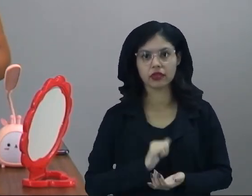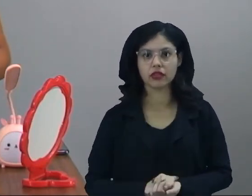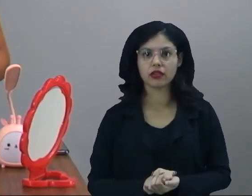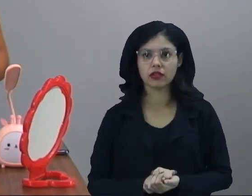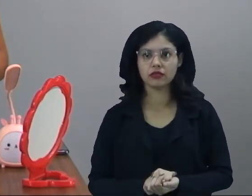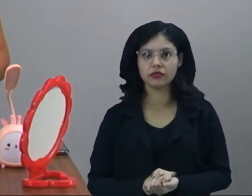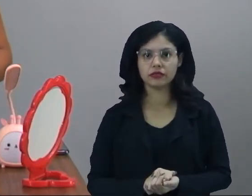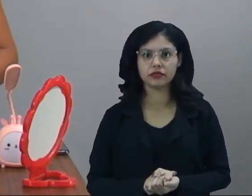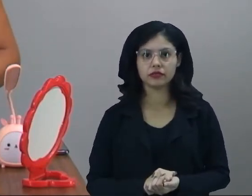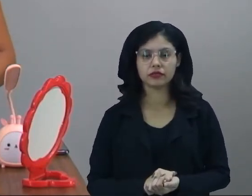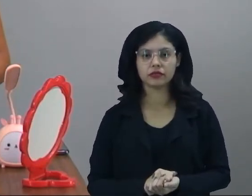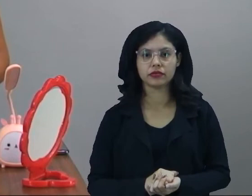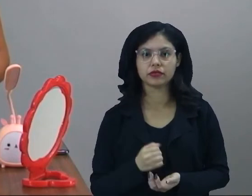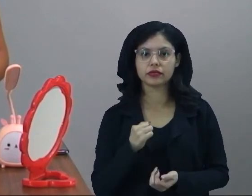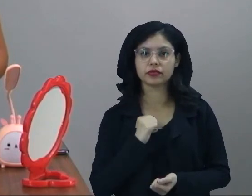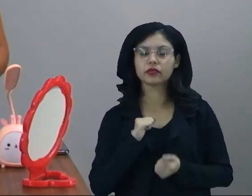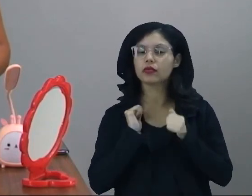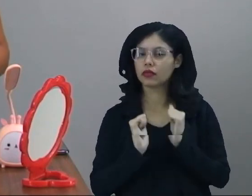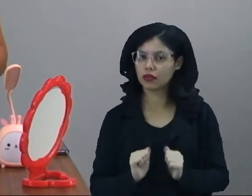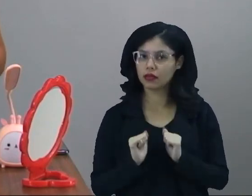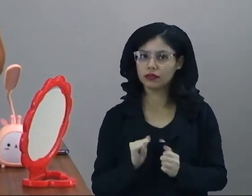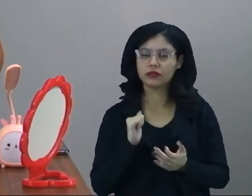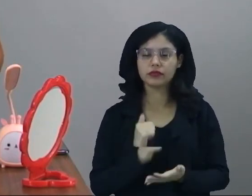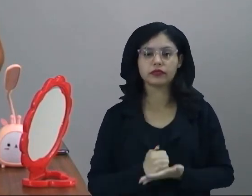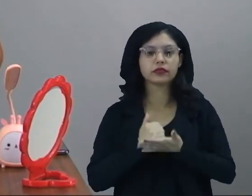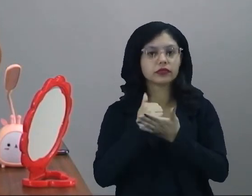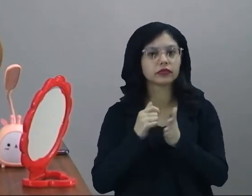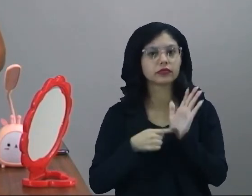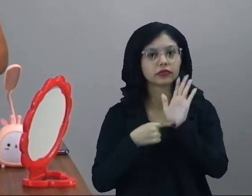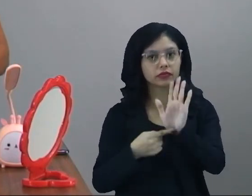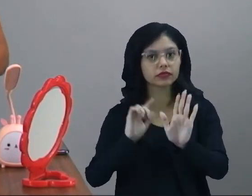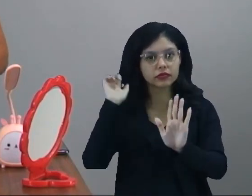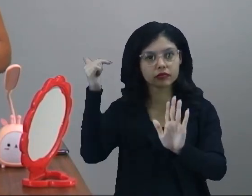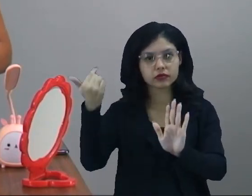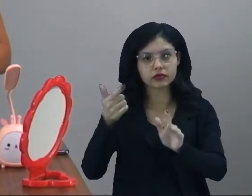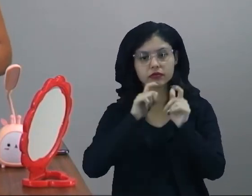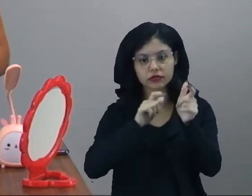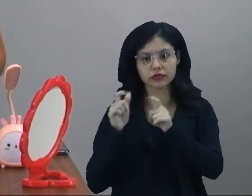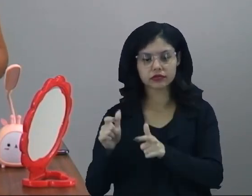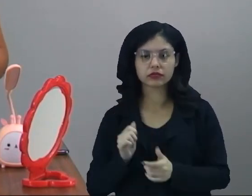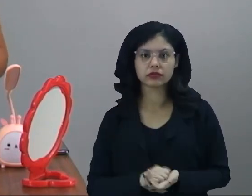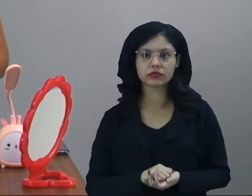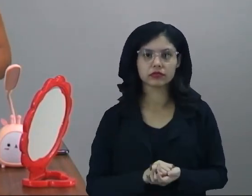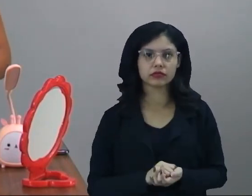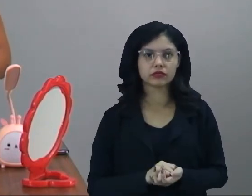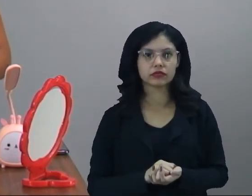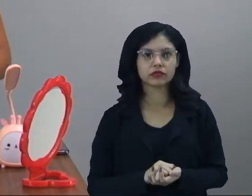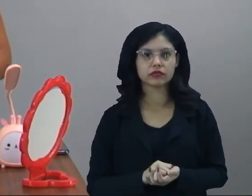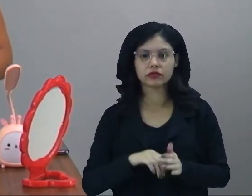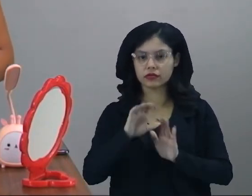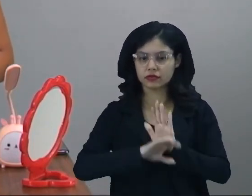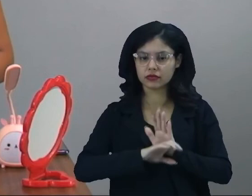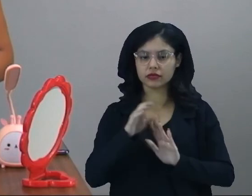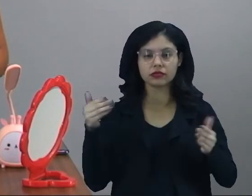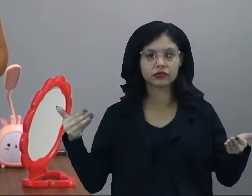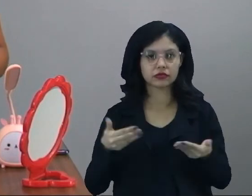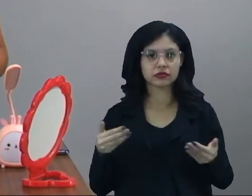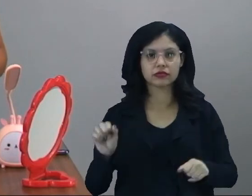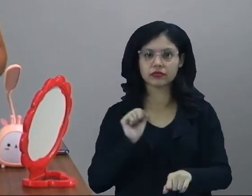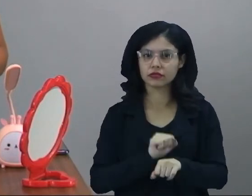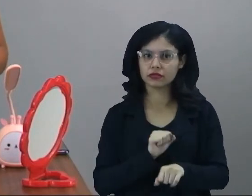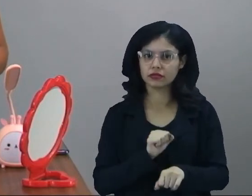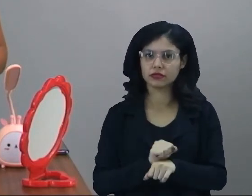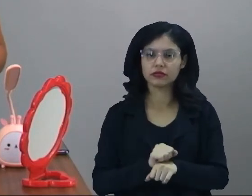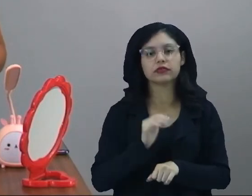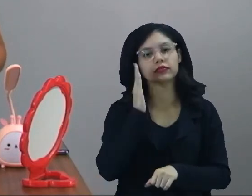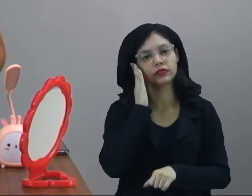ou alguma luz para poder transmitir para outro lugar. E esse foi o nosso conteúdo de hoje. Eu espero que